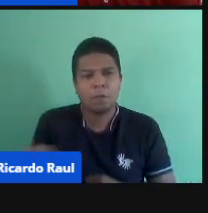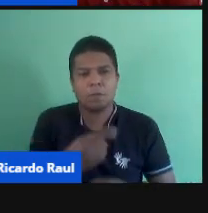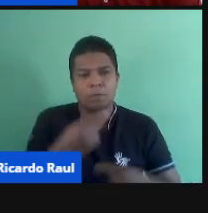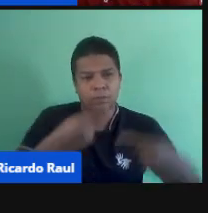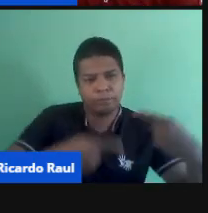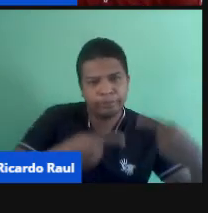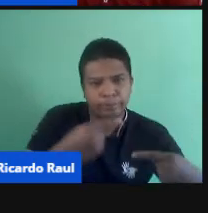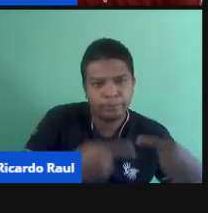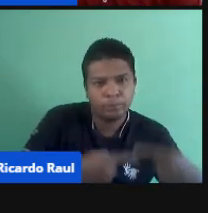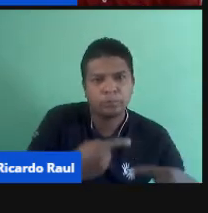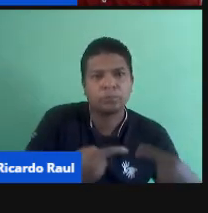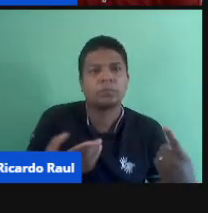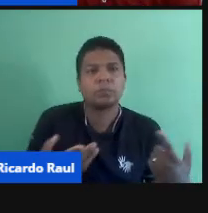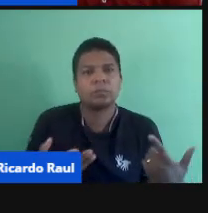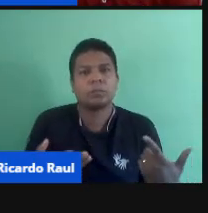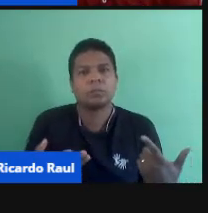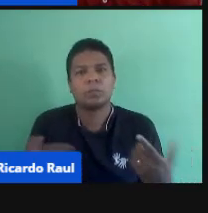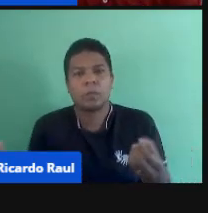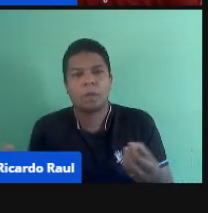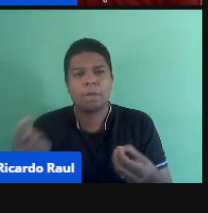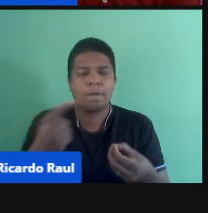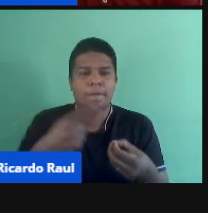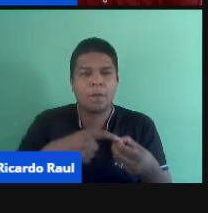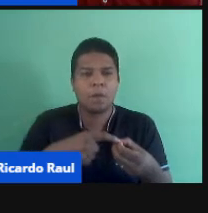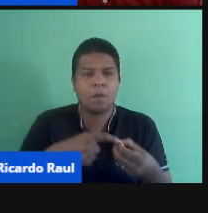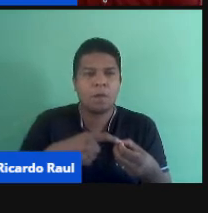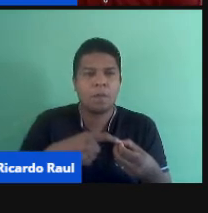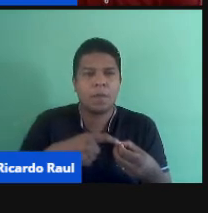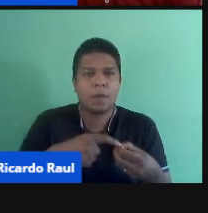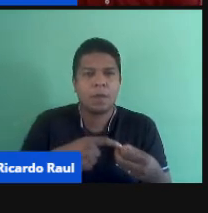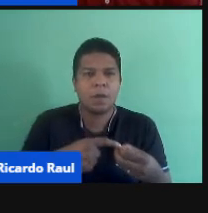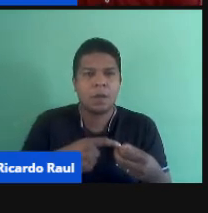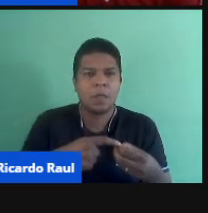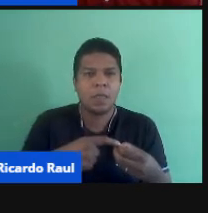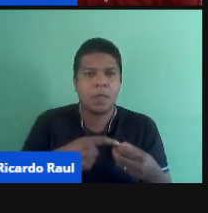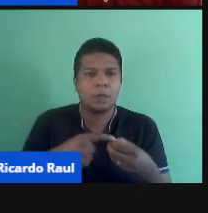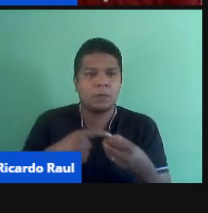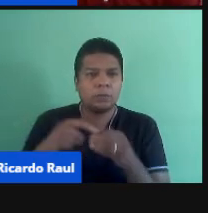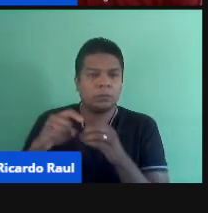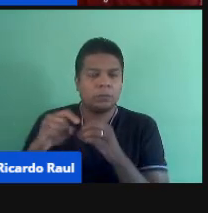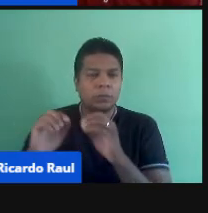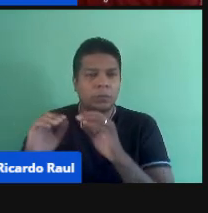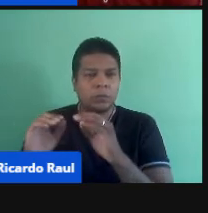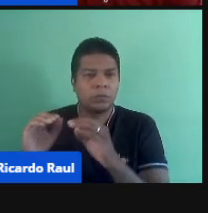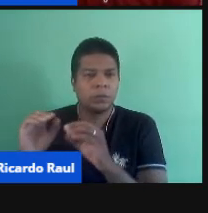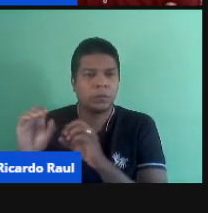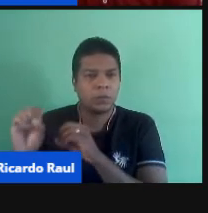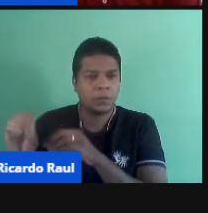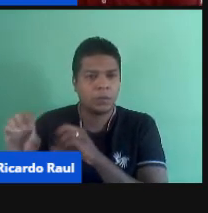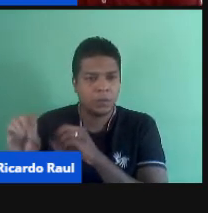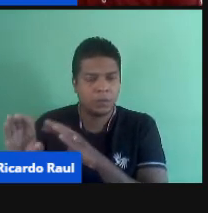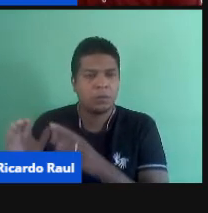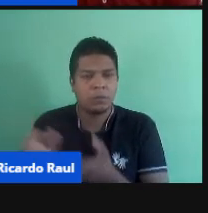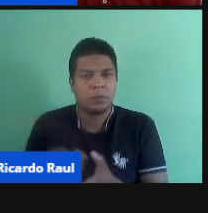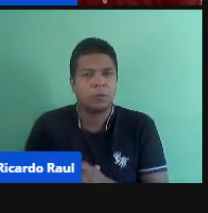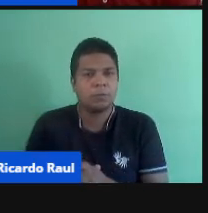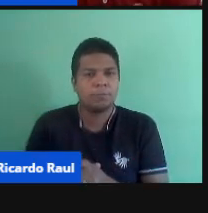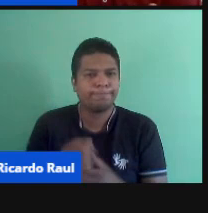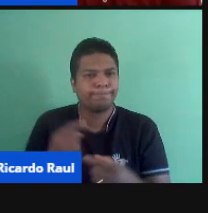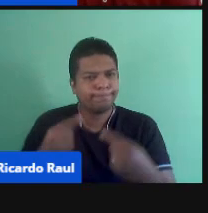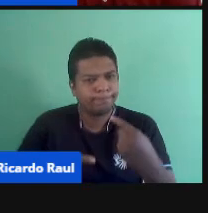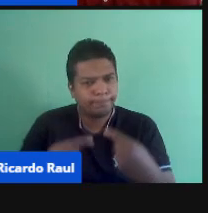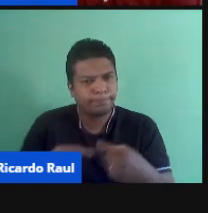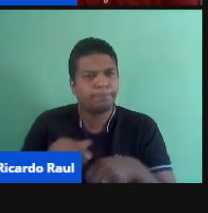propor na volta aí das aulas, né? A gente vai ter que rediscutir todo